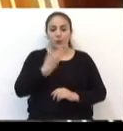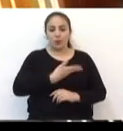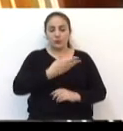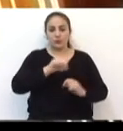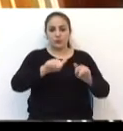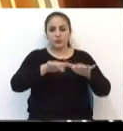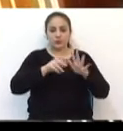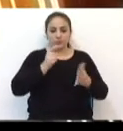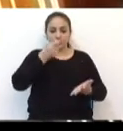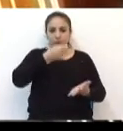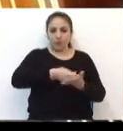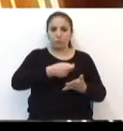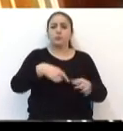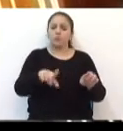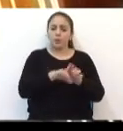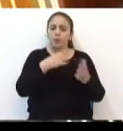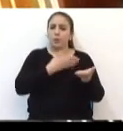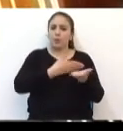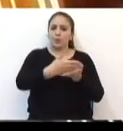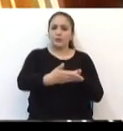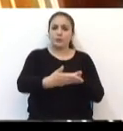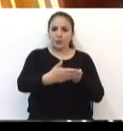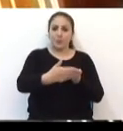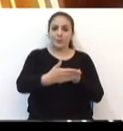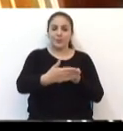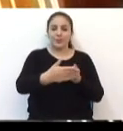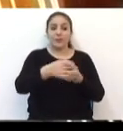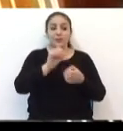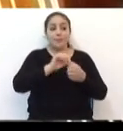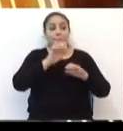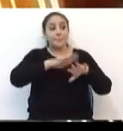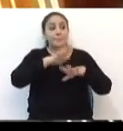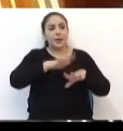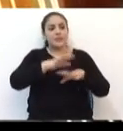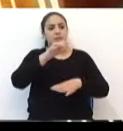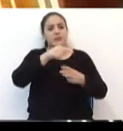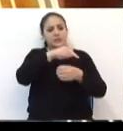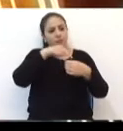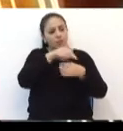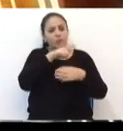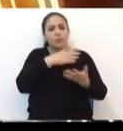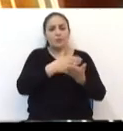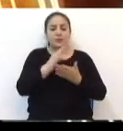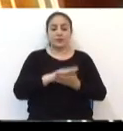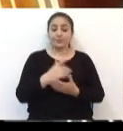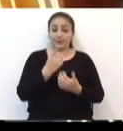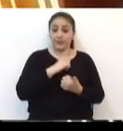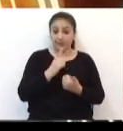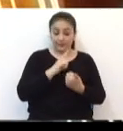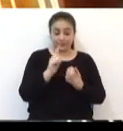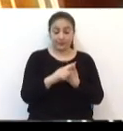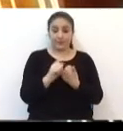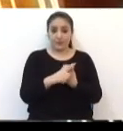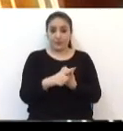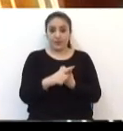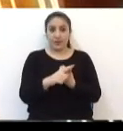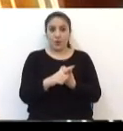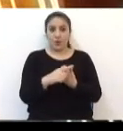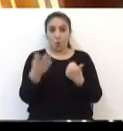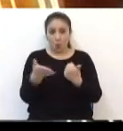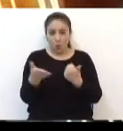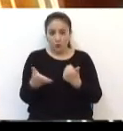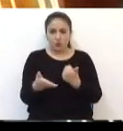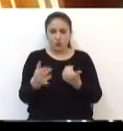nosso Tribunal de Justiça passou a determinar que outras cidades começassem a aplicar. Então hoje nós temos audiência de custódia